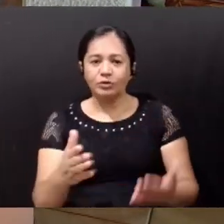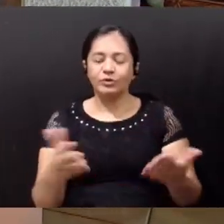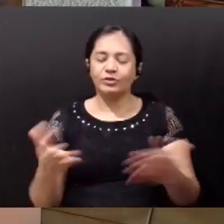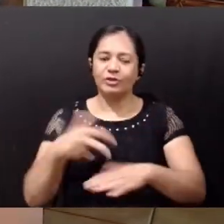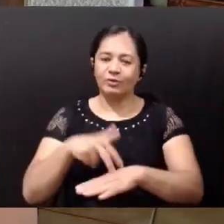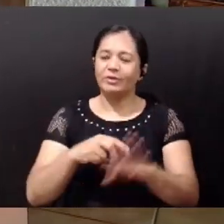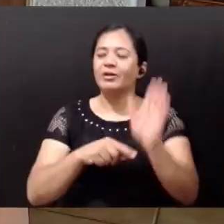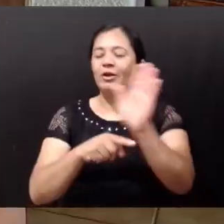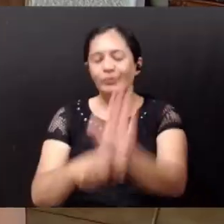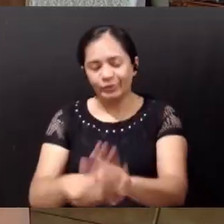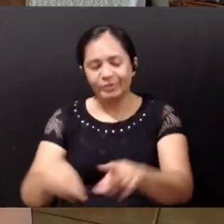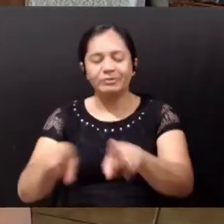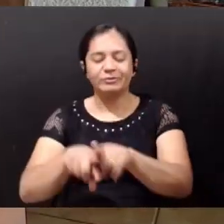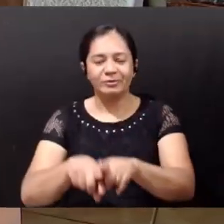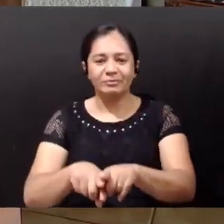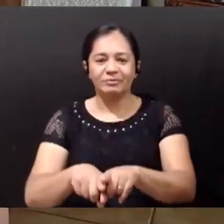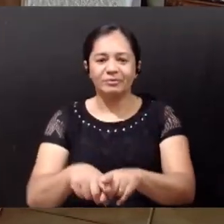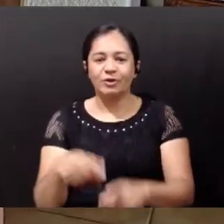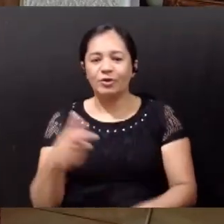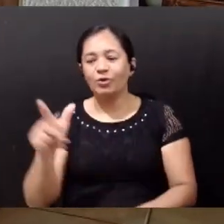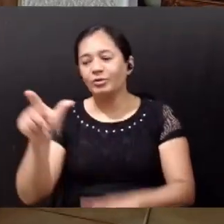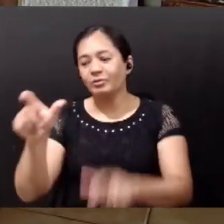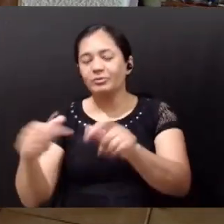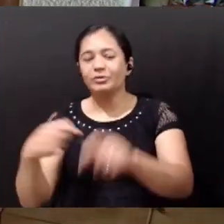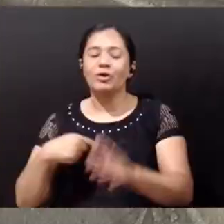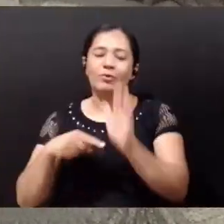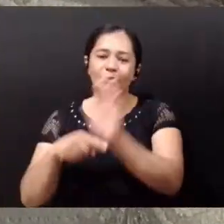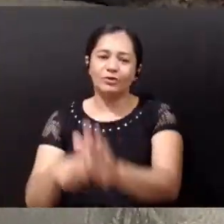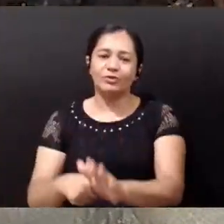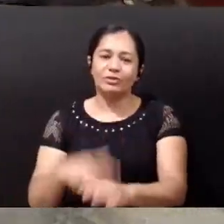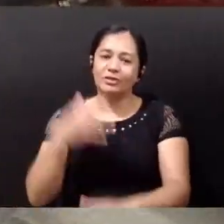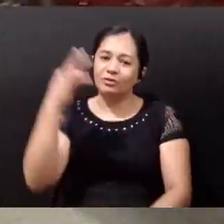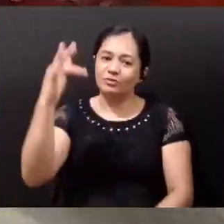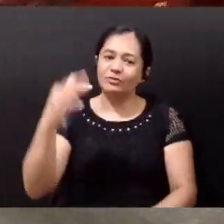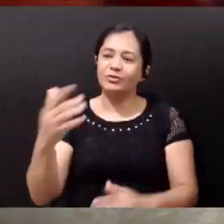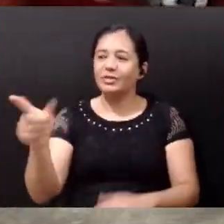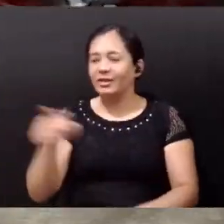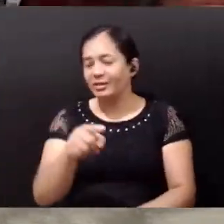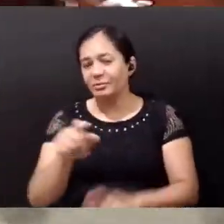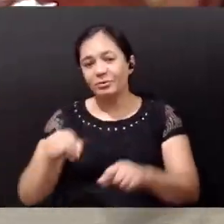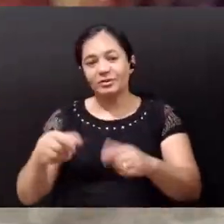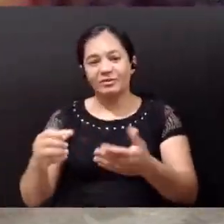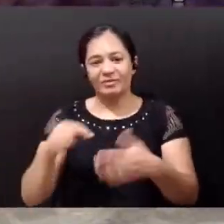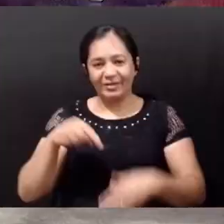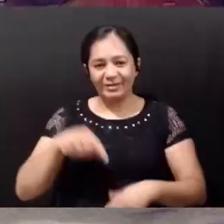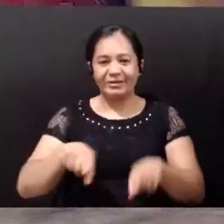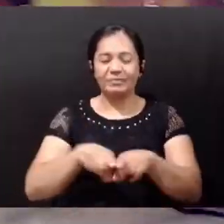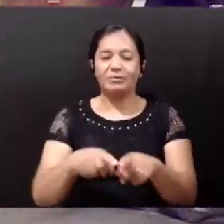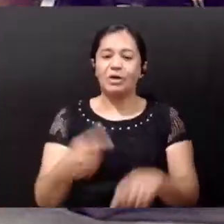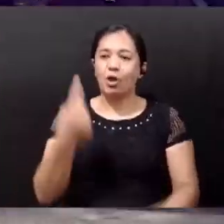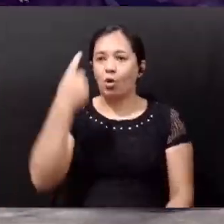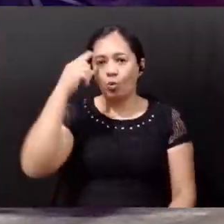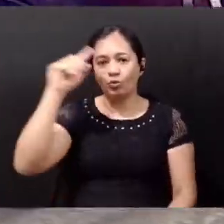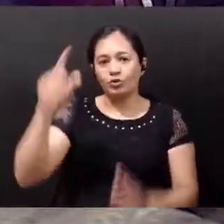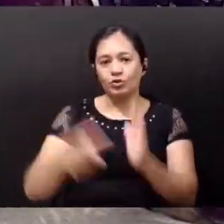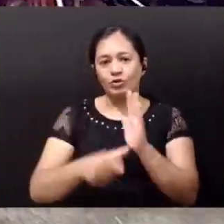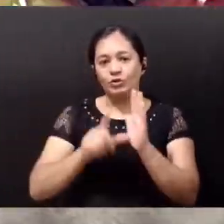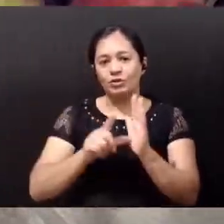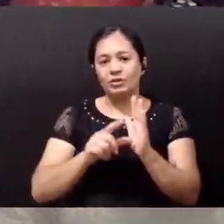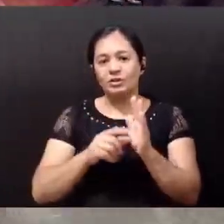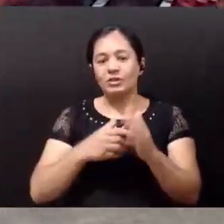né? Outras pessoas, quem sabe um dia eles vão estar aqui também. Um dia antes, a separação das frutas, que